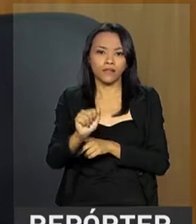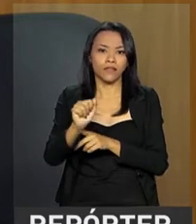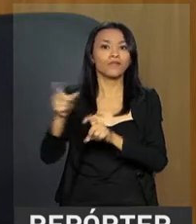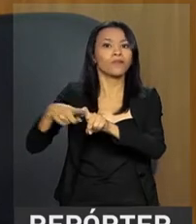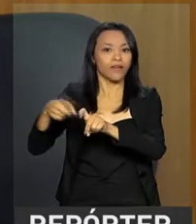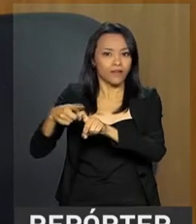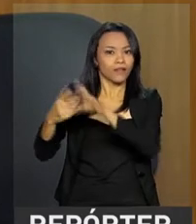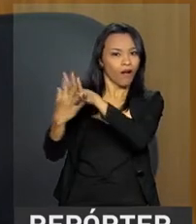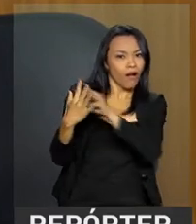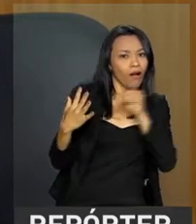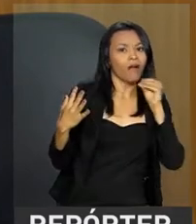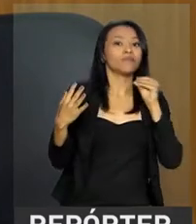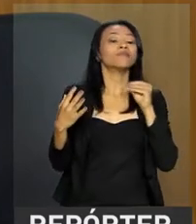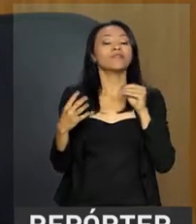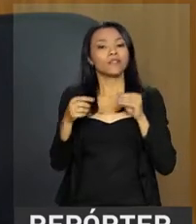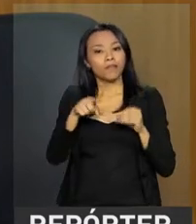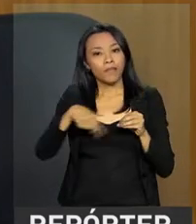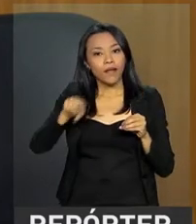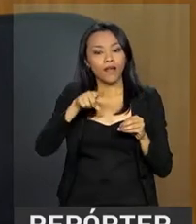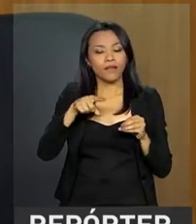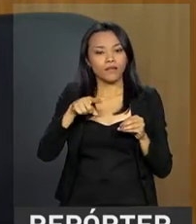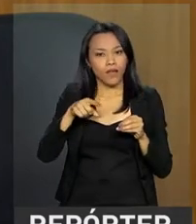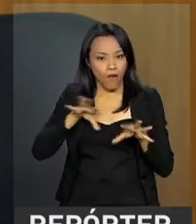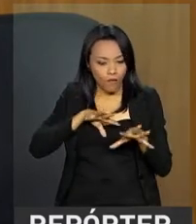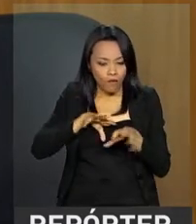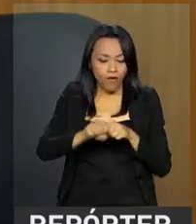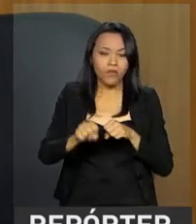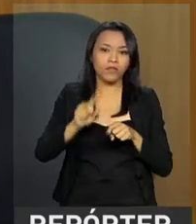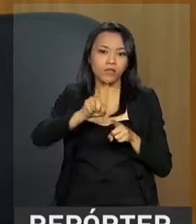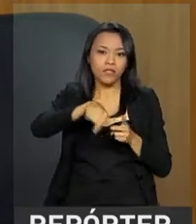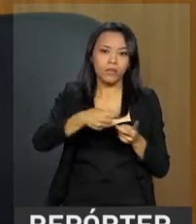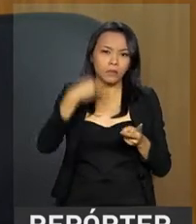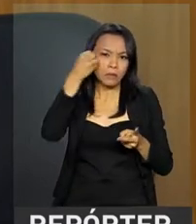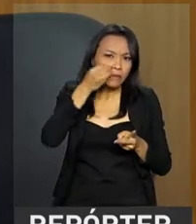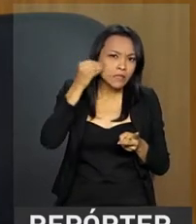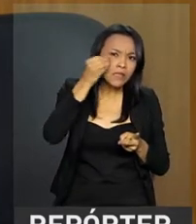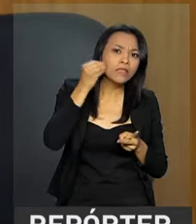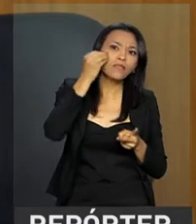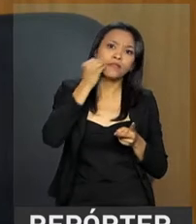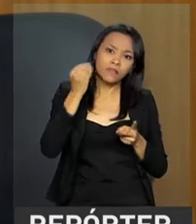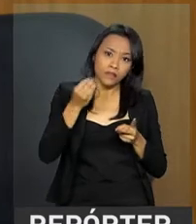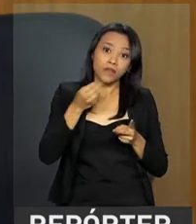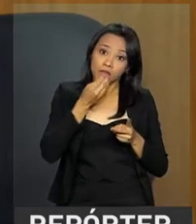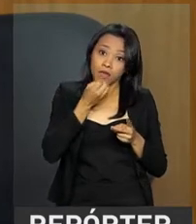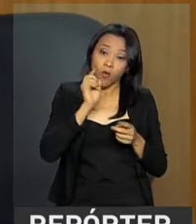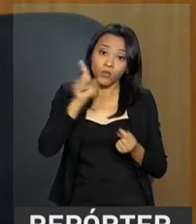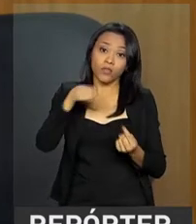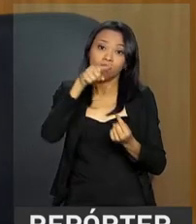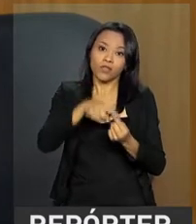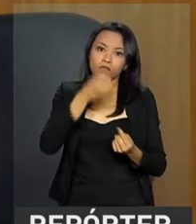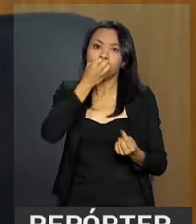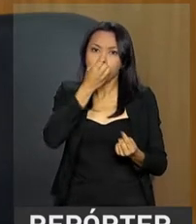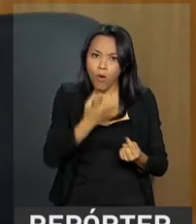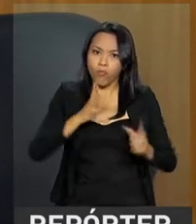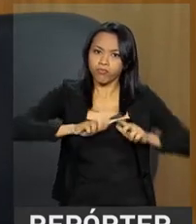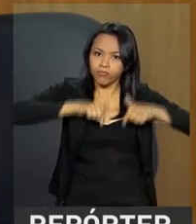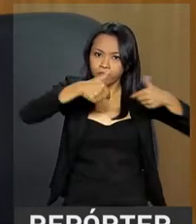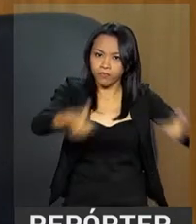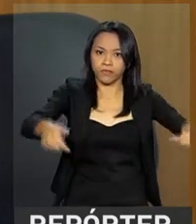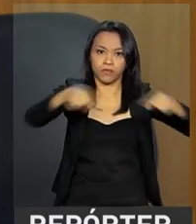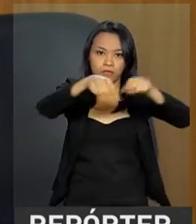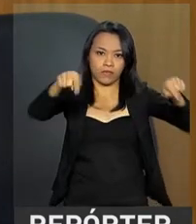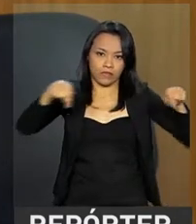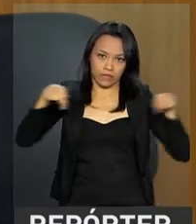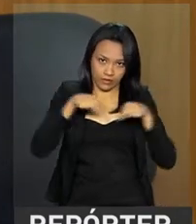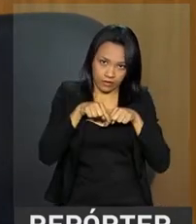ao conhecimento, à educação e à formalização de uma educação visando um bom desempenho dentro da sala de aula,